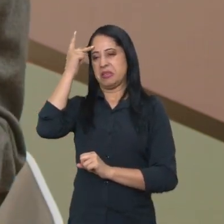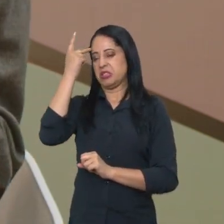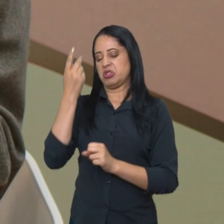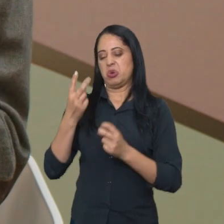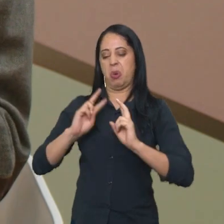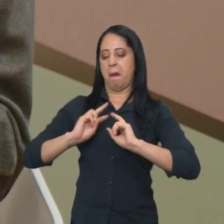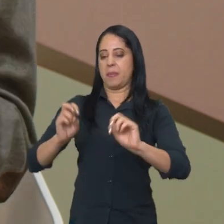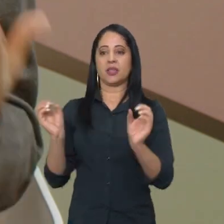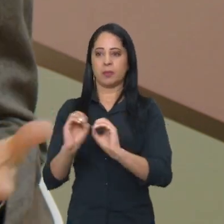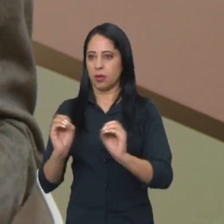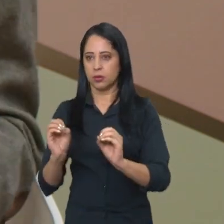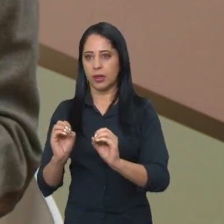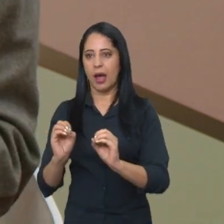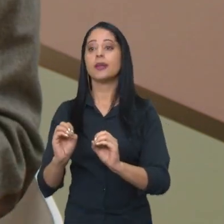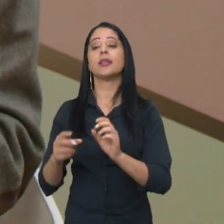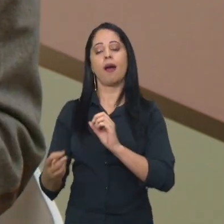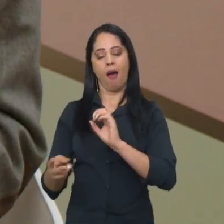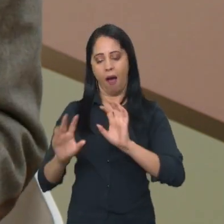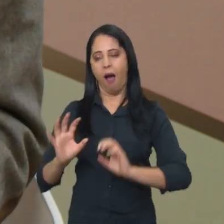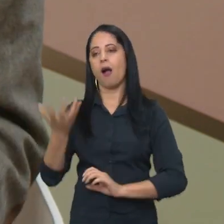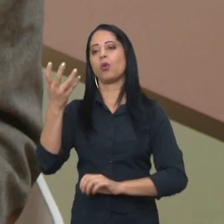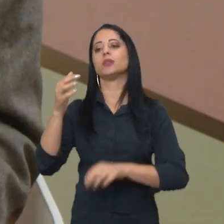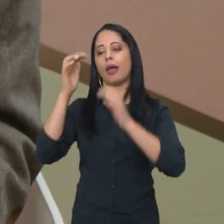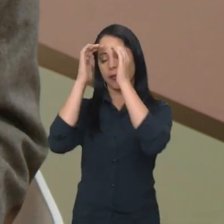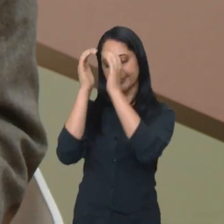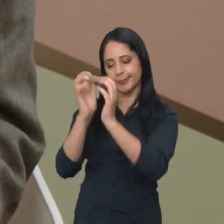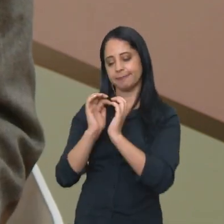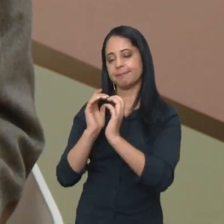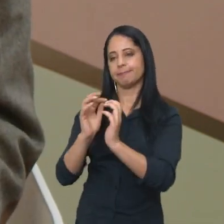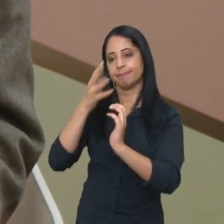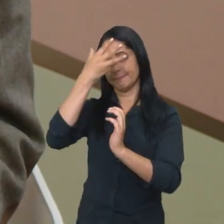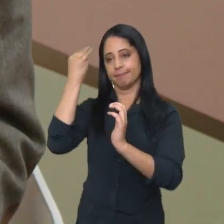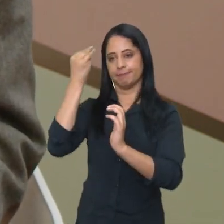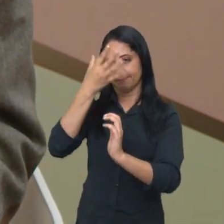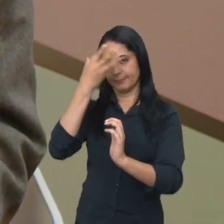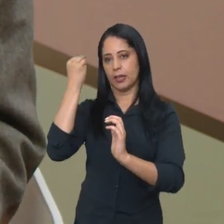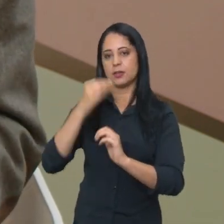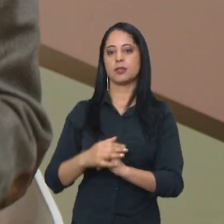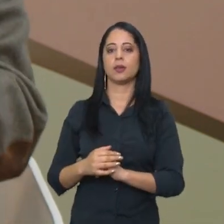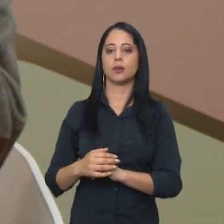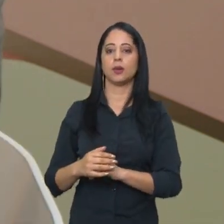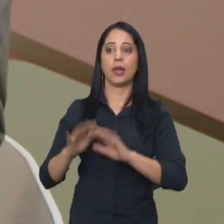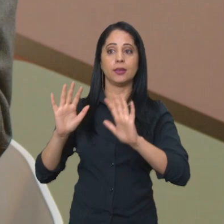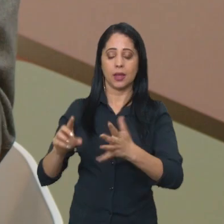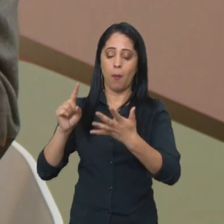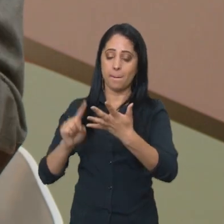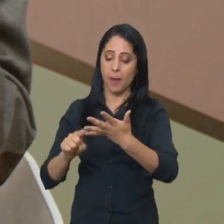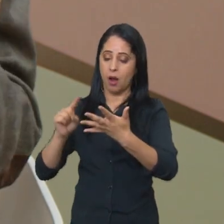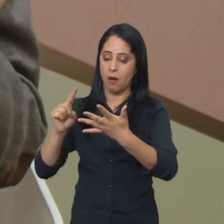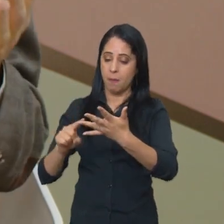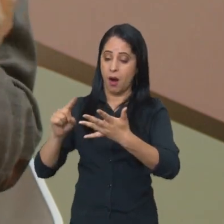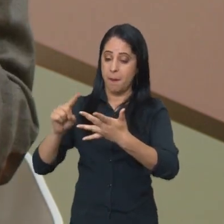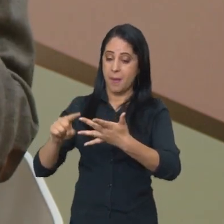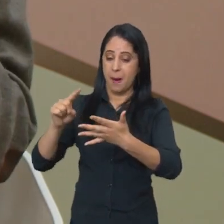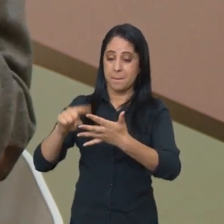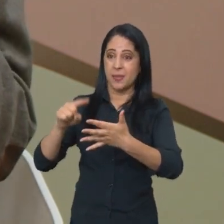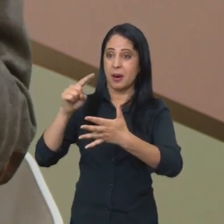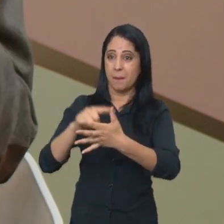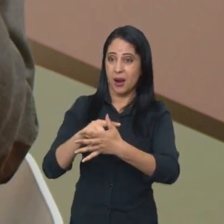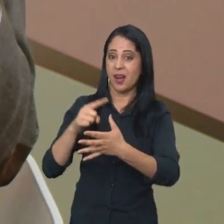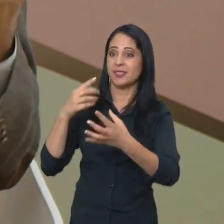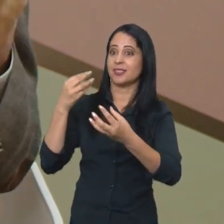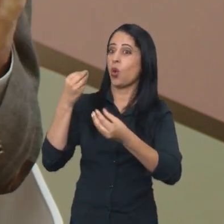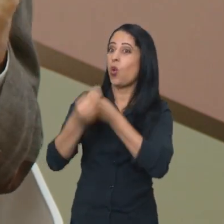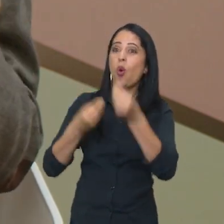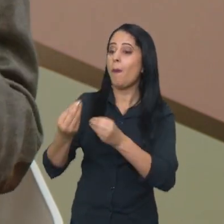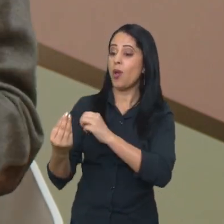quadro depressivo, vamos cuidar dessa situação emocional. Então, o combo geral, como é que eu cuido da